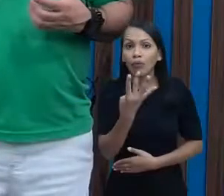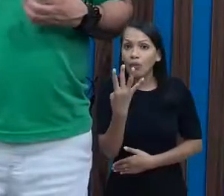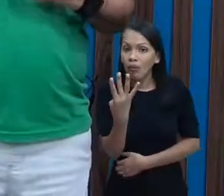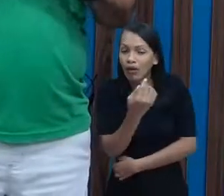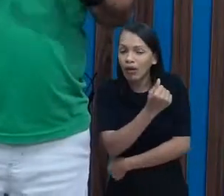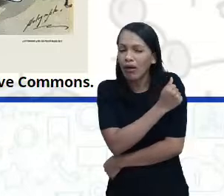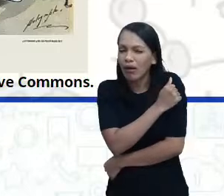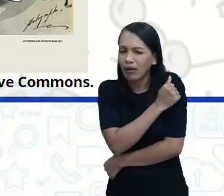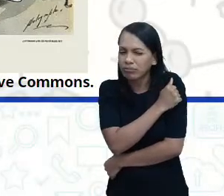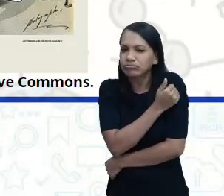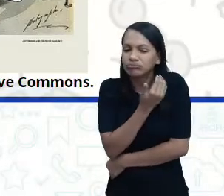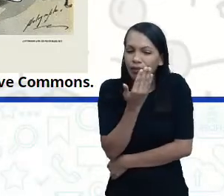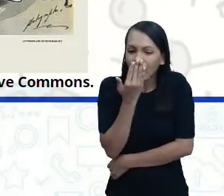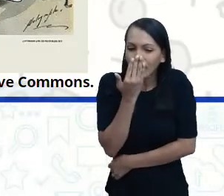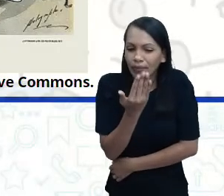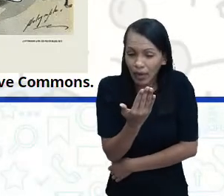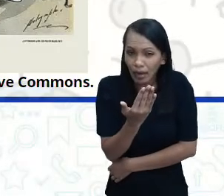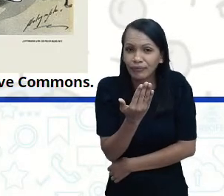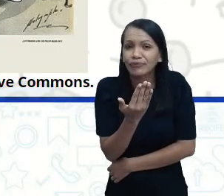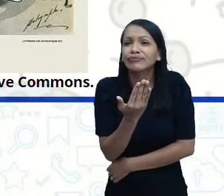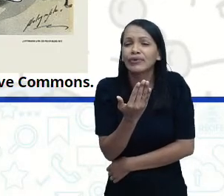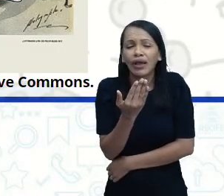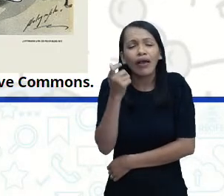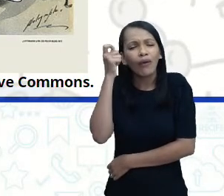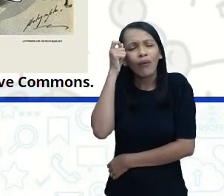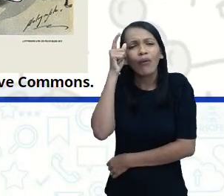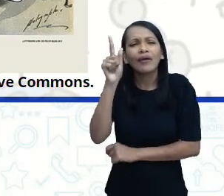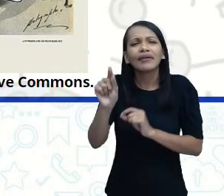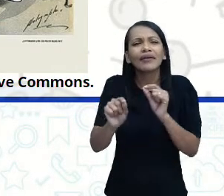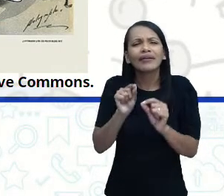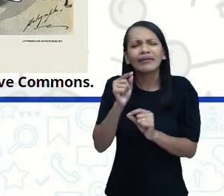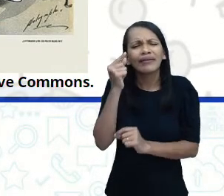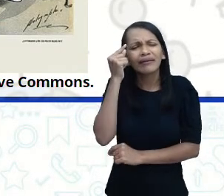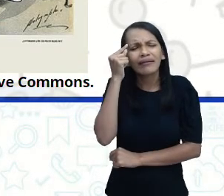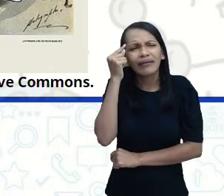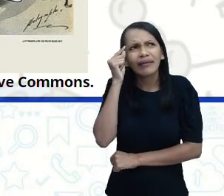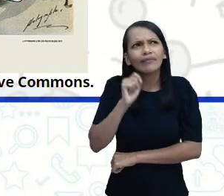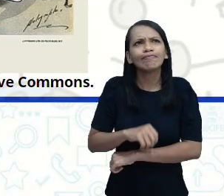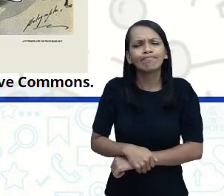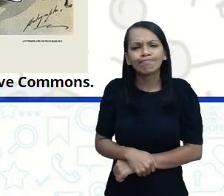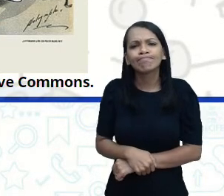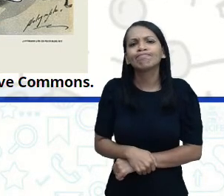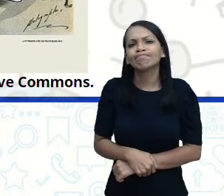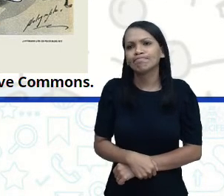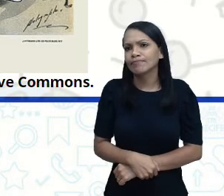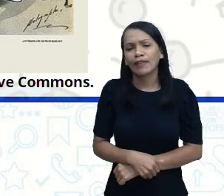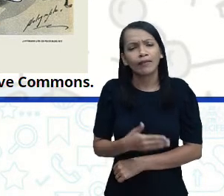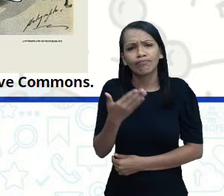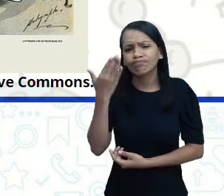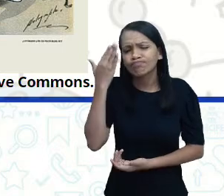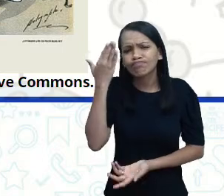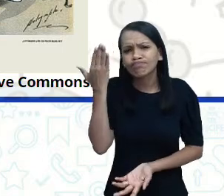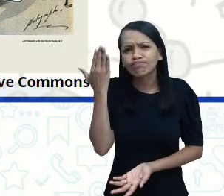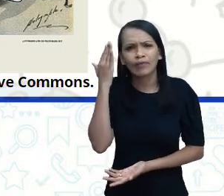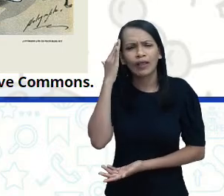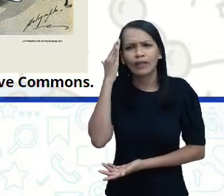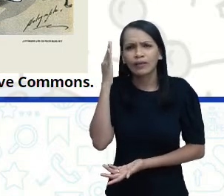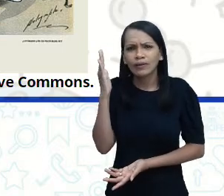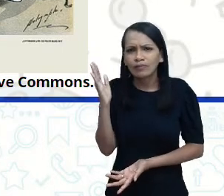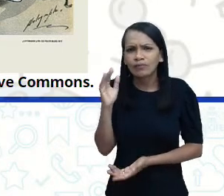alunos mais na frente, né? Se traz a ideia de que é como se eles não fossem